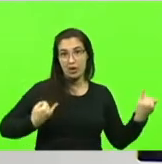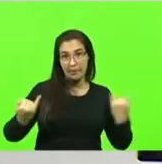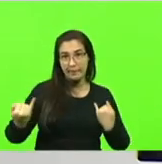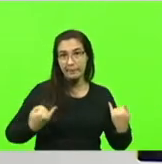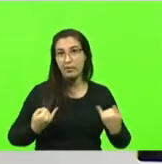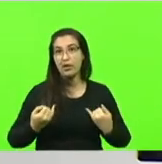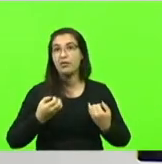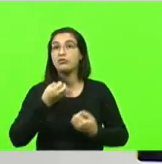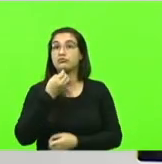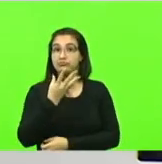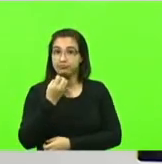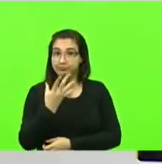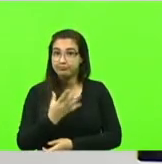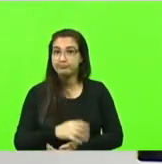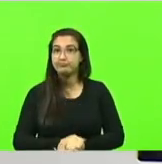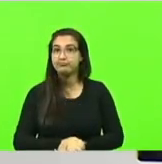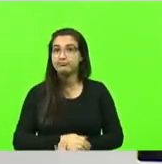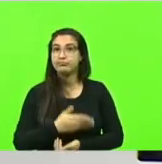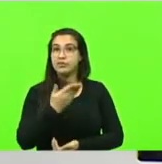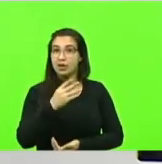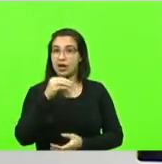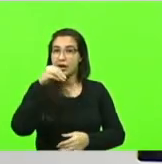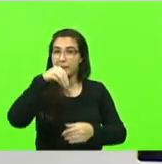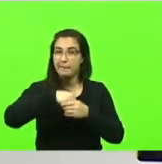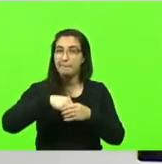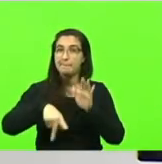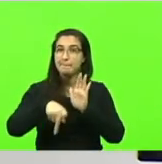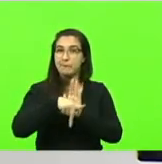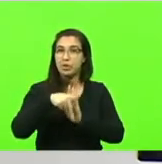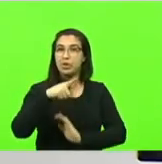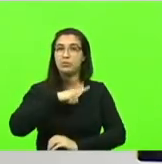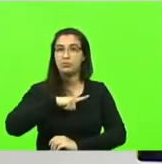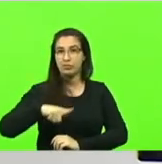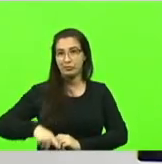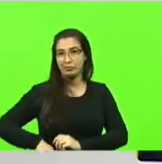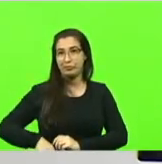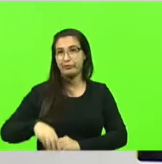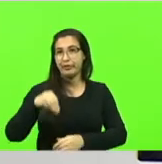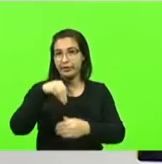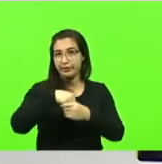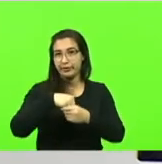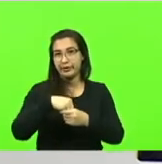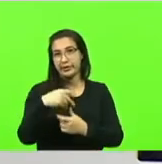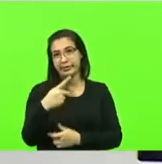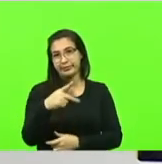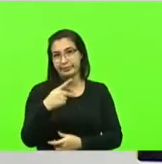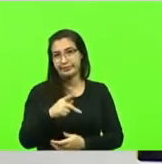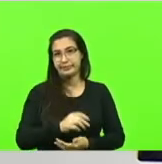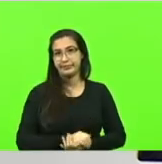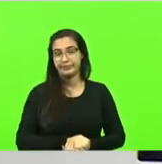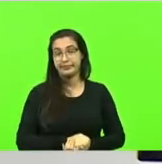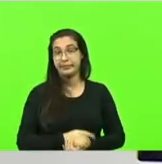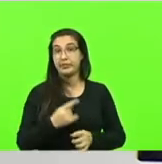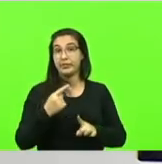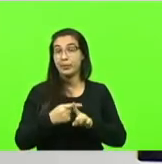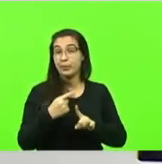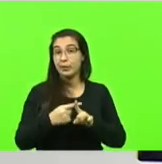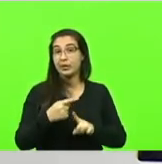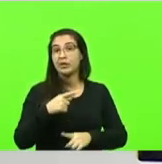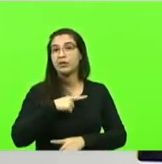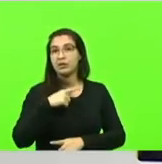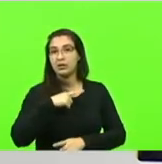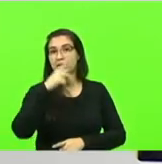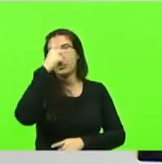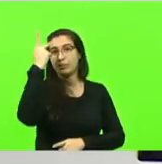Minhas fontes são boas, minhas fontes são de dentro do governo. Até porque tem gente séria